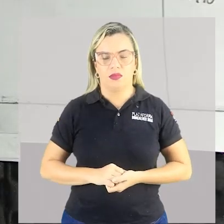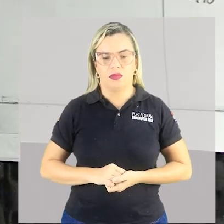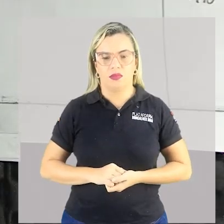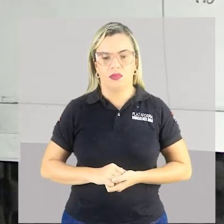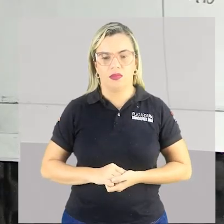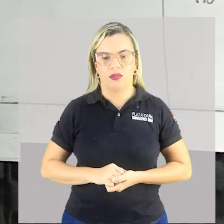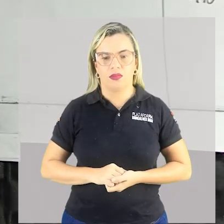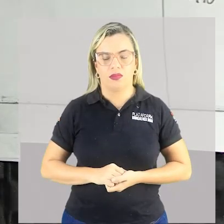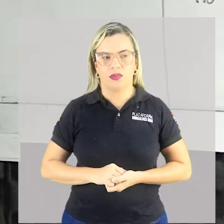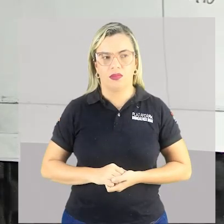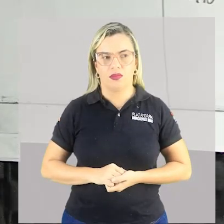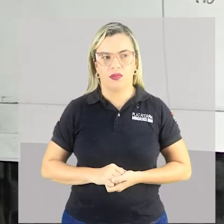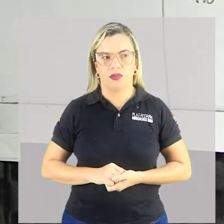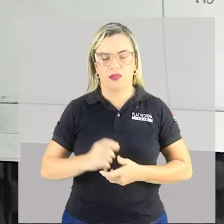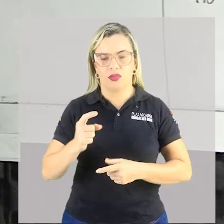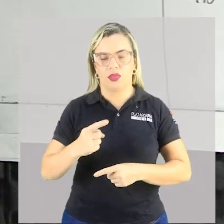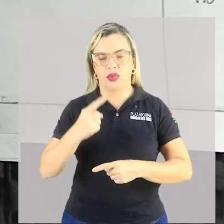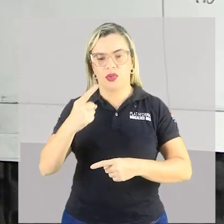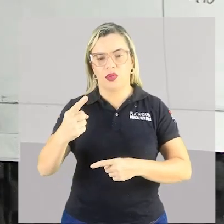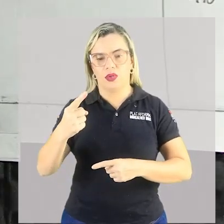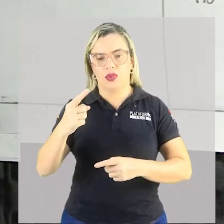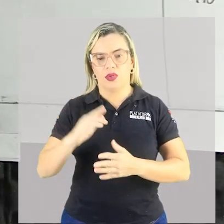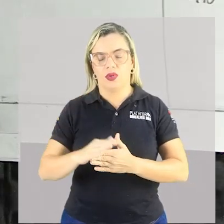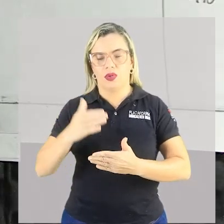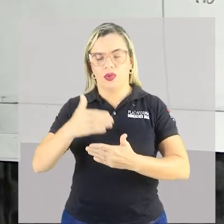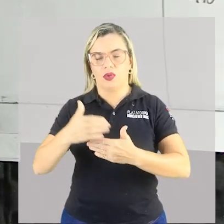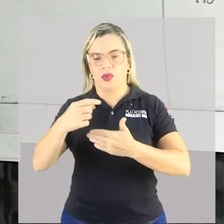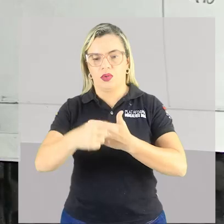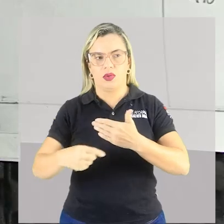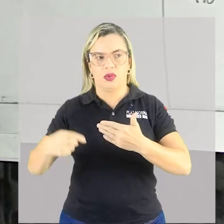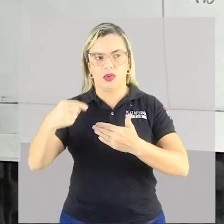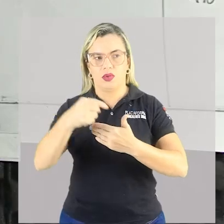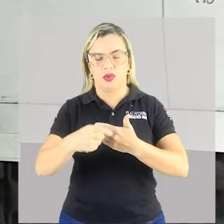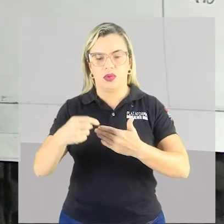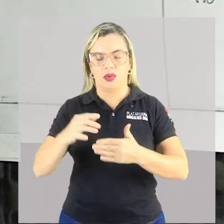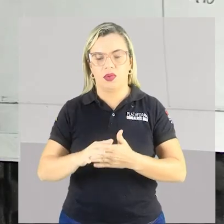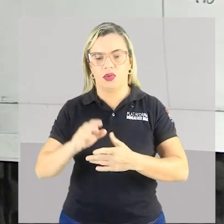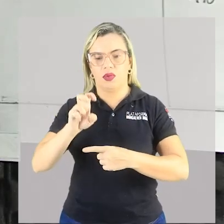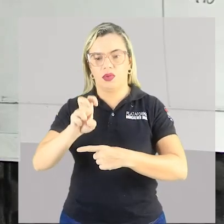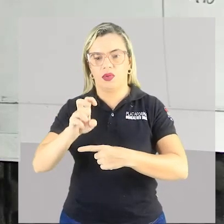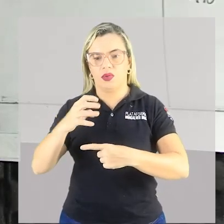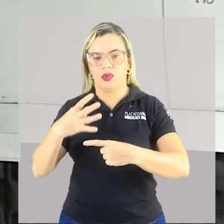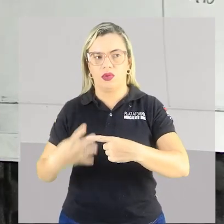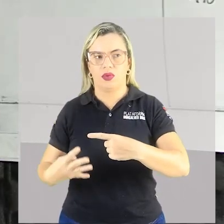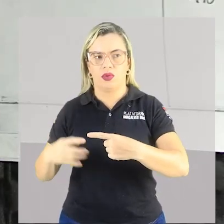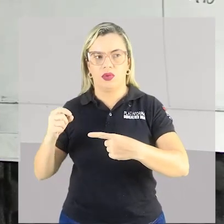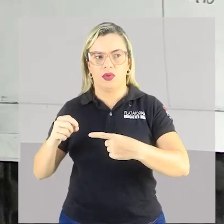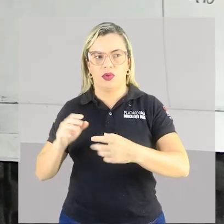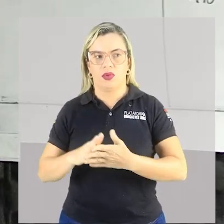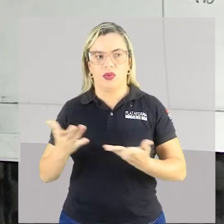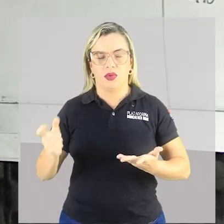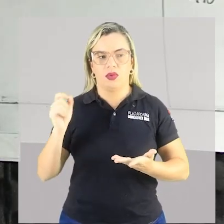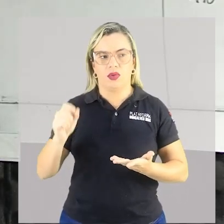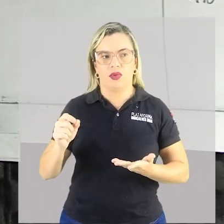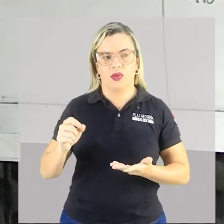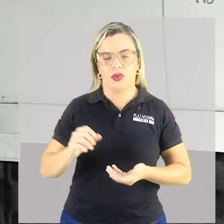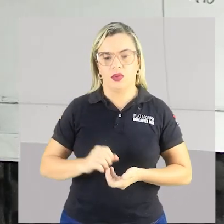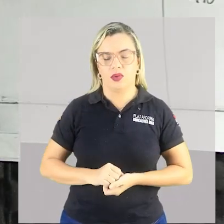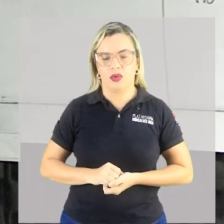tijolos e telhas é que um tijolo equivale a 5 quartos de uma telha, verdade? Então, bem aqui eu terei